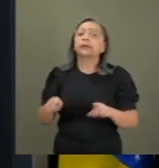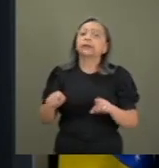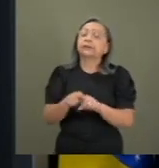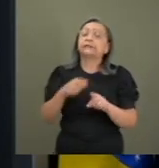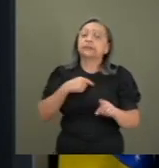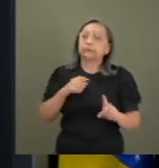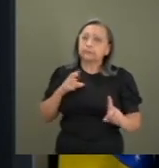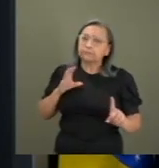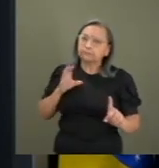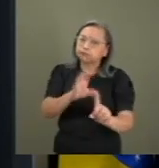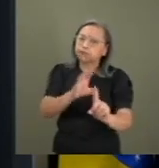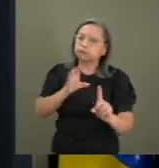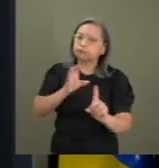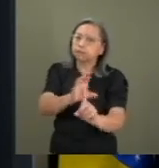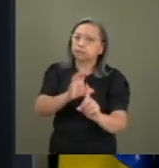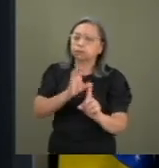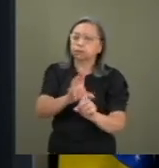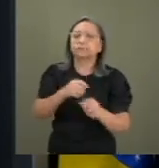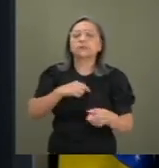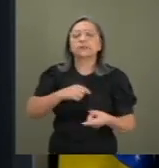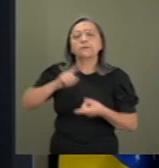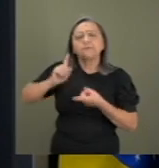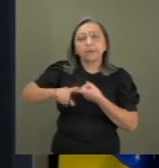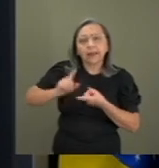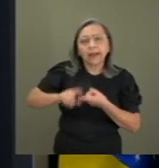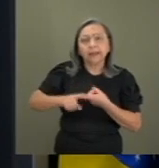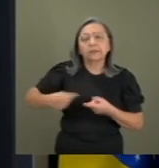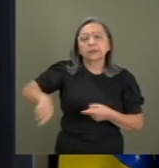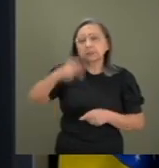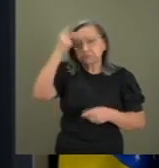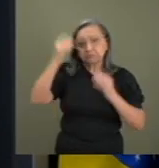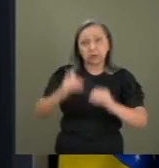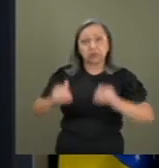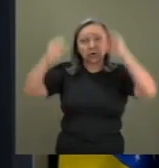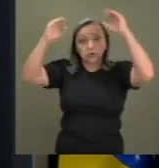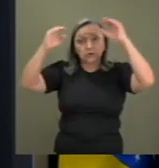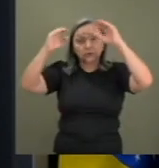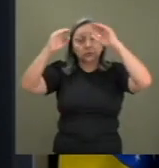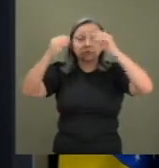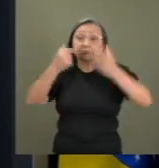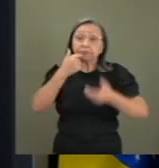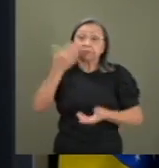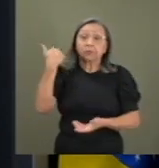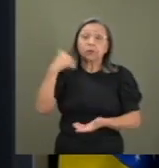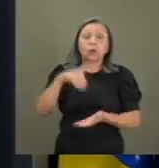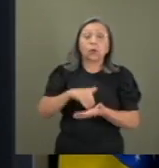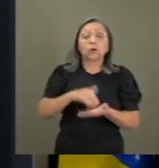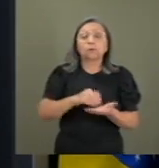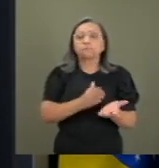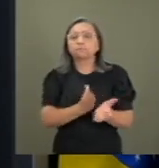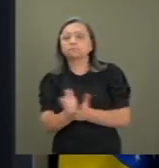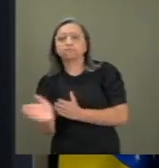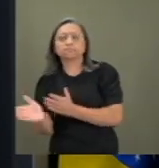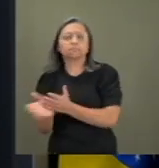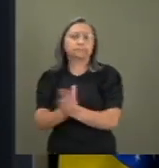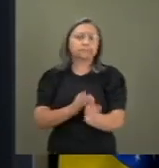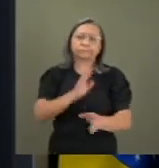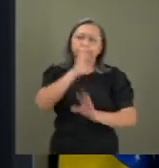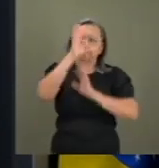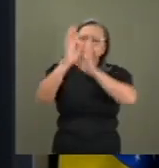atacada, vem sendo vingada pelos poderosos, ultimamente com distorções e